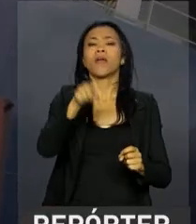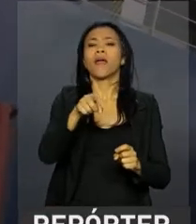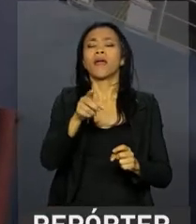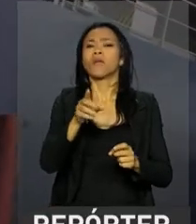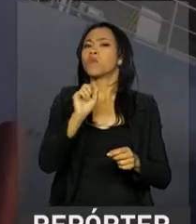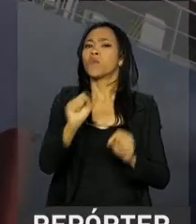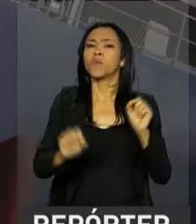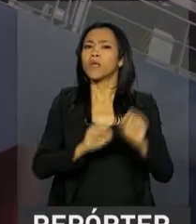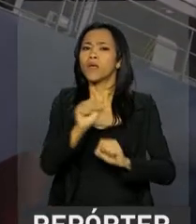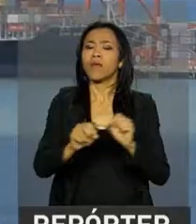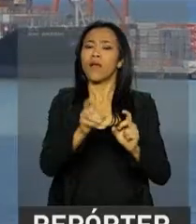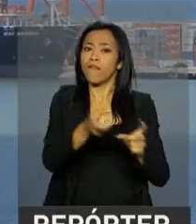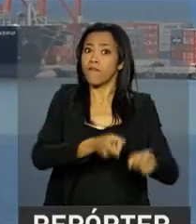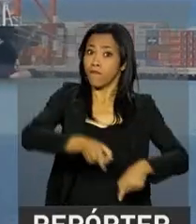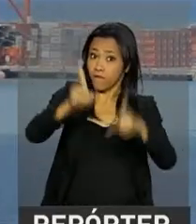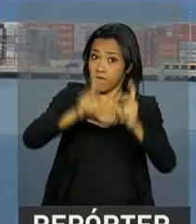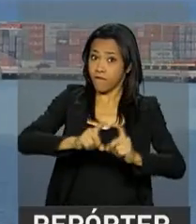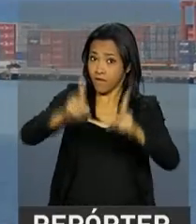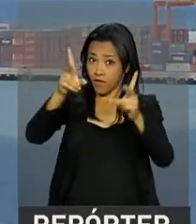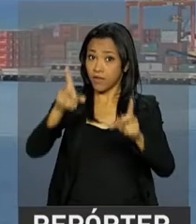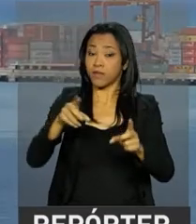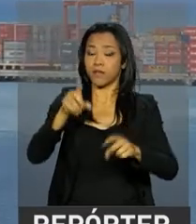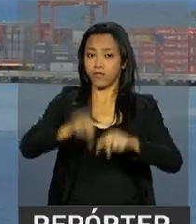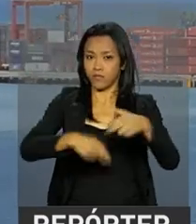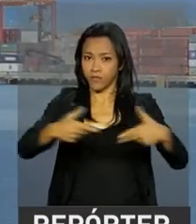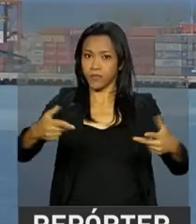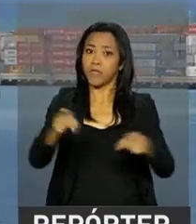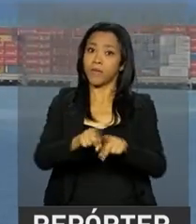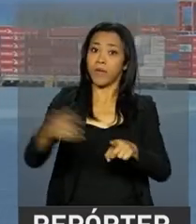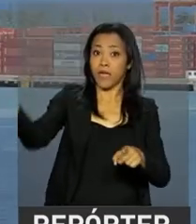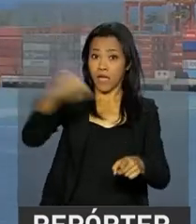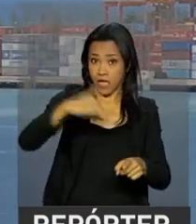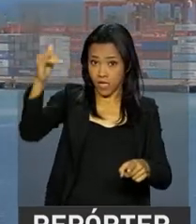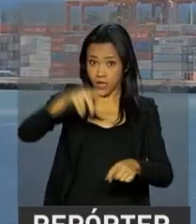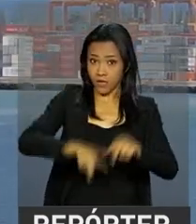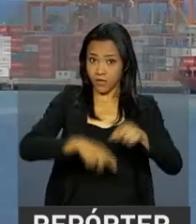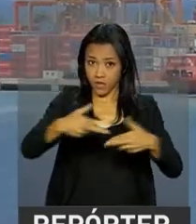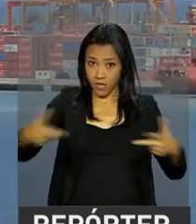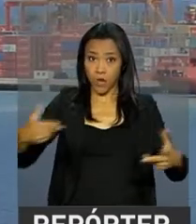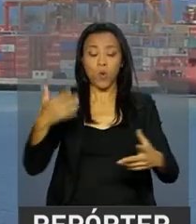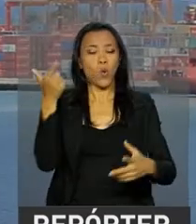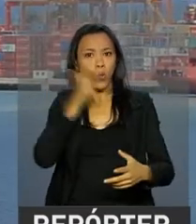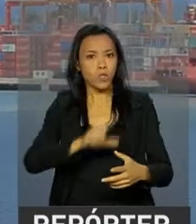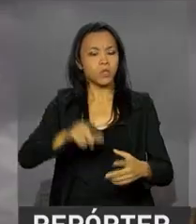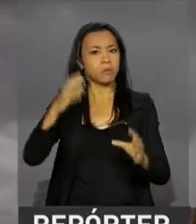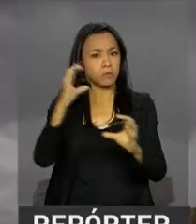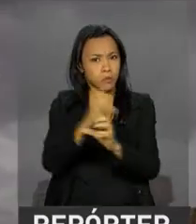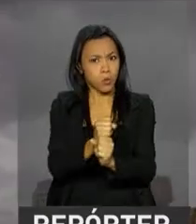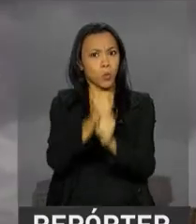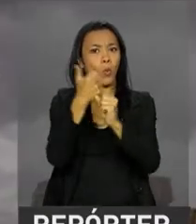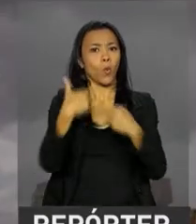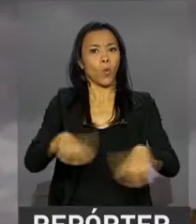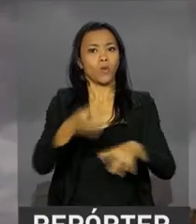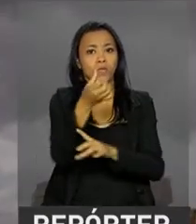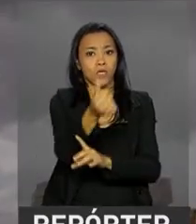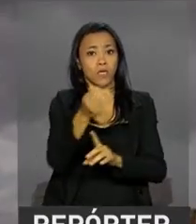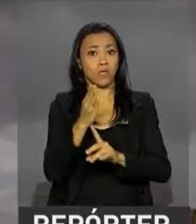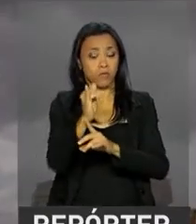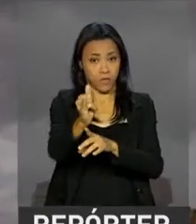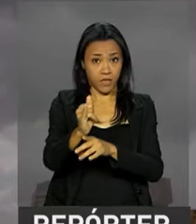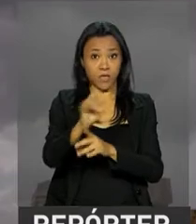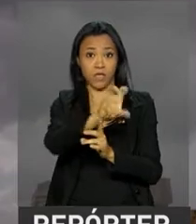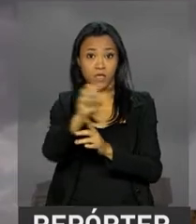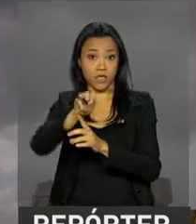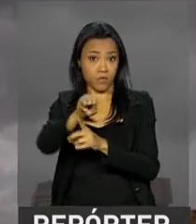e exportações fechou o mês passado com saldo positivo superior a 6 bilhões de dólares é o melhor resultado desde o início